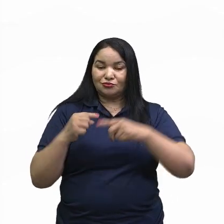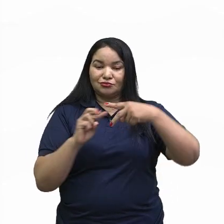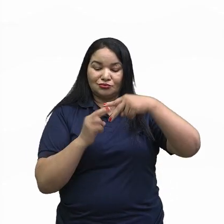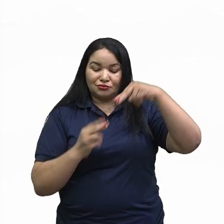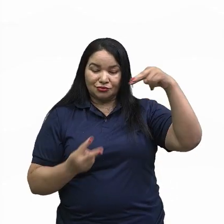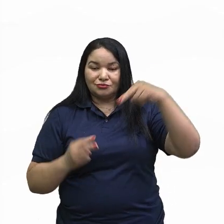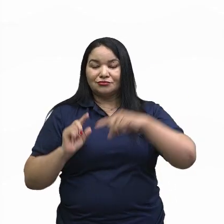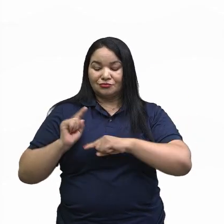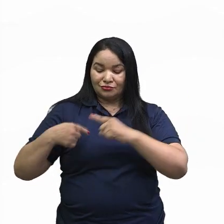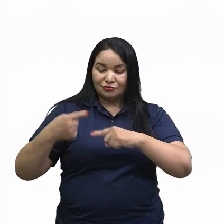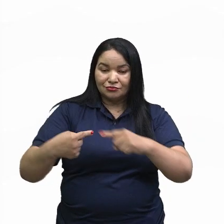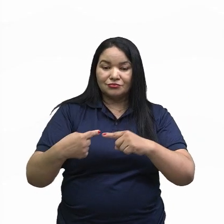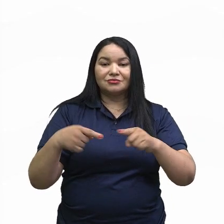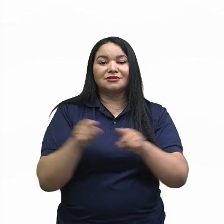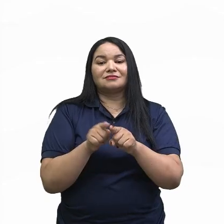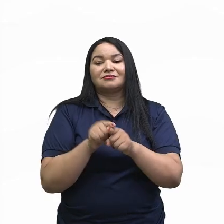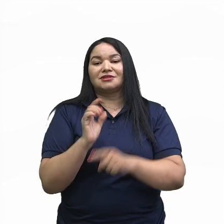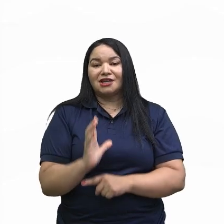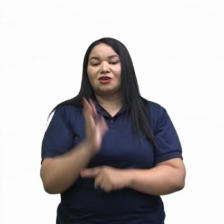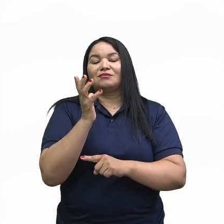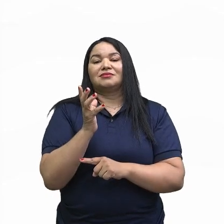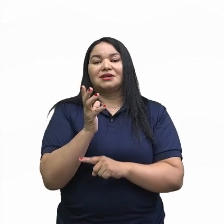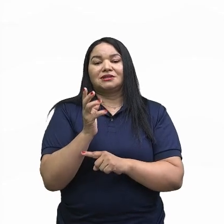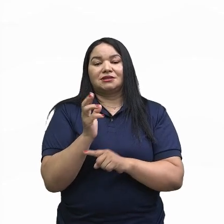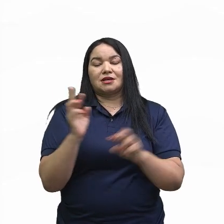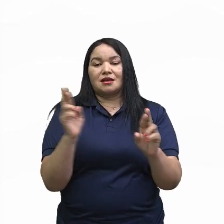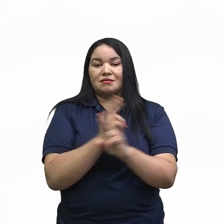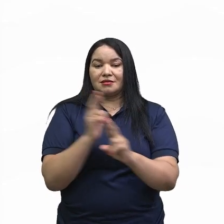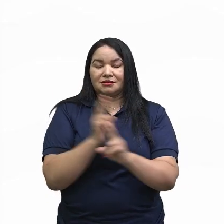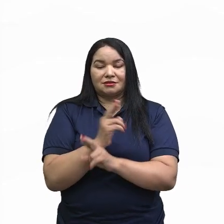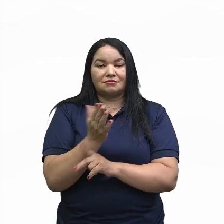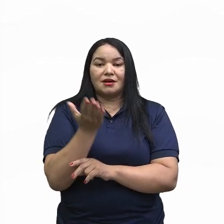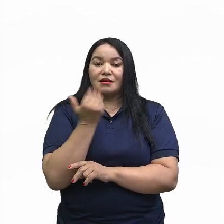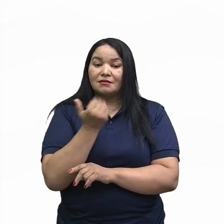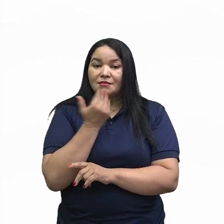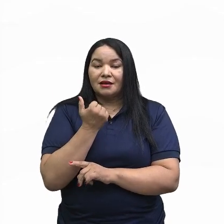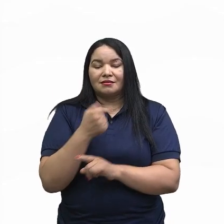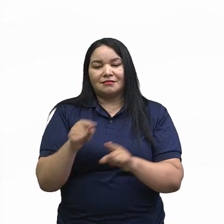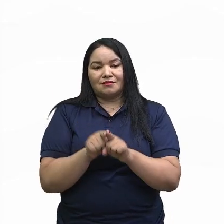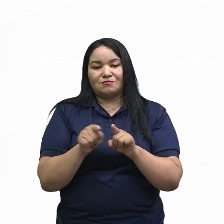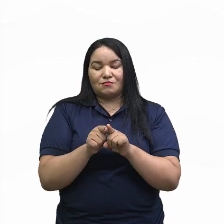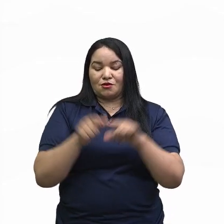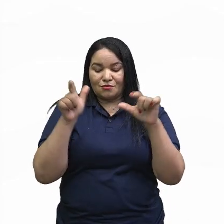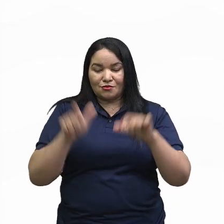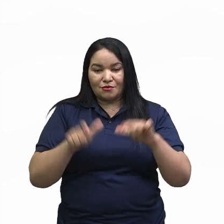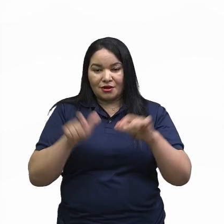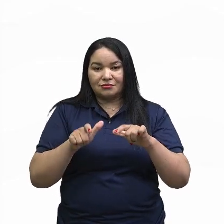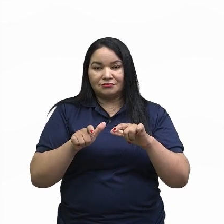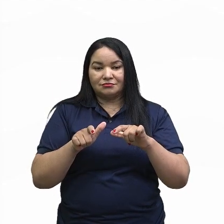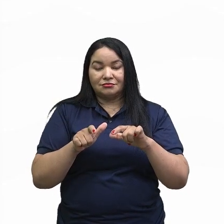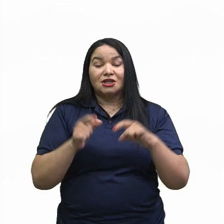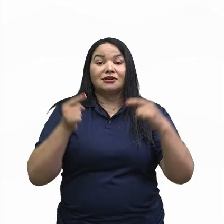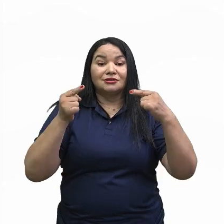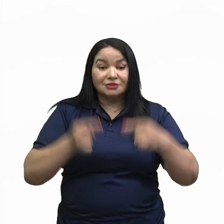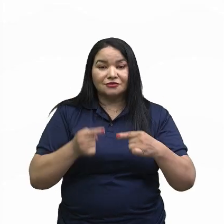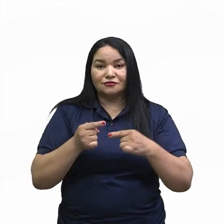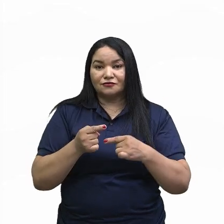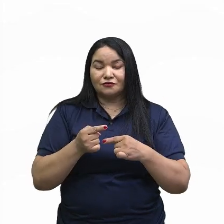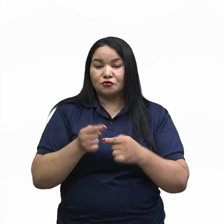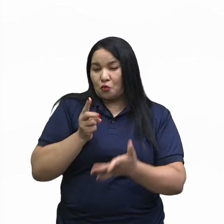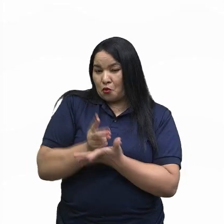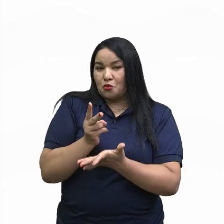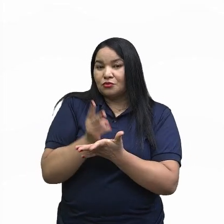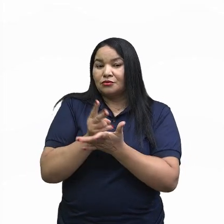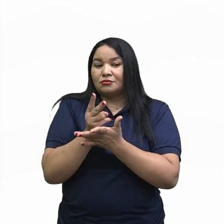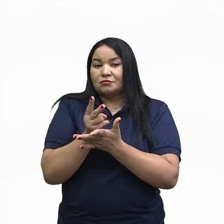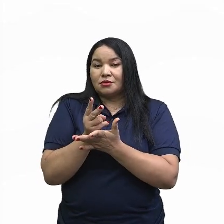acontecem também ali, em relação aos alimentos e o local. Desafios continuam. O